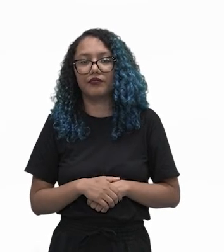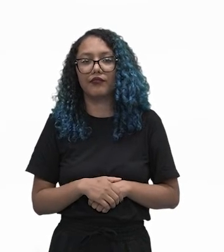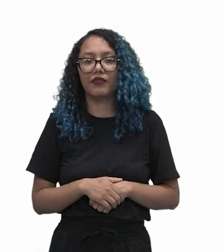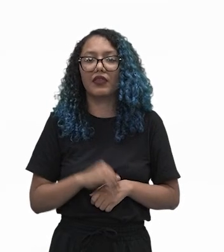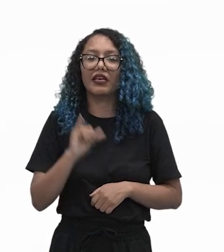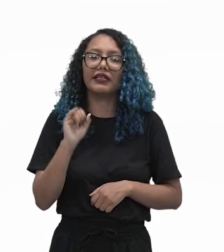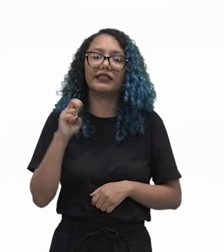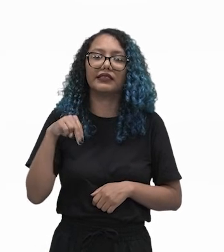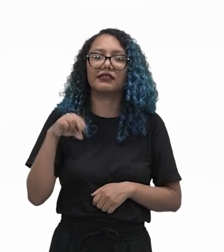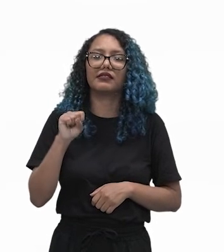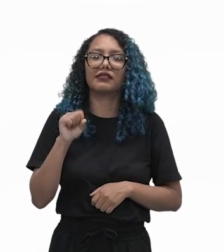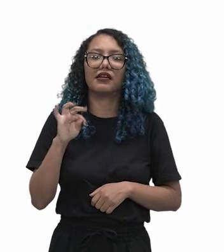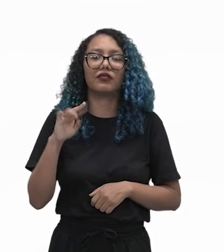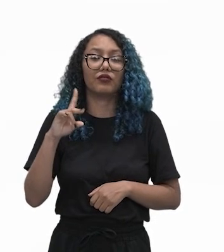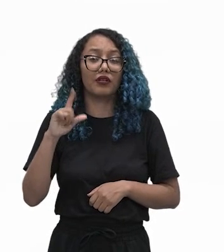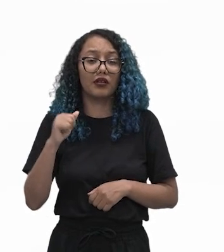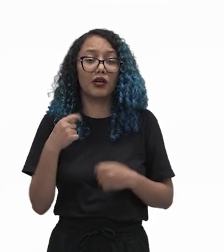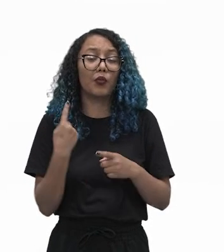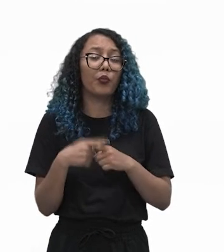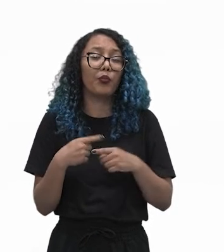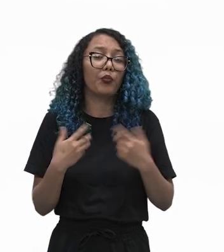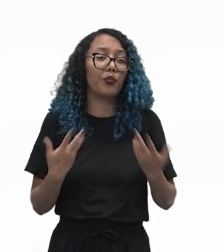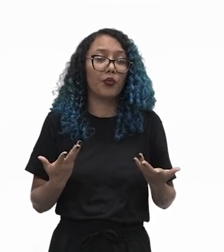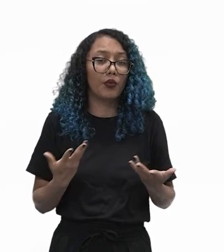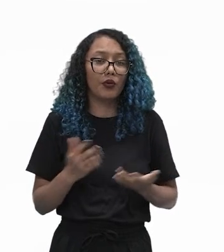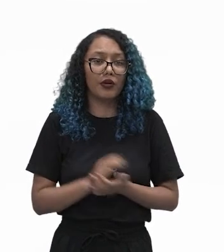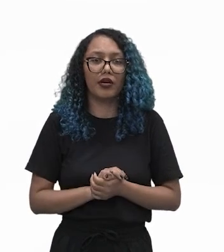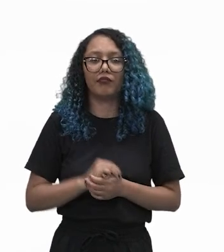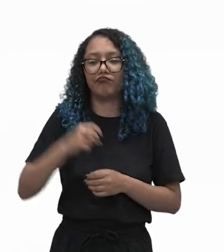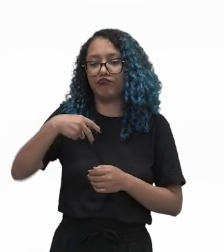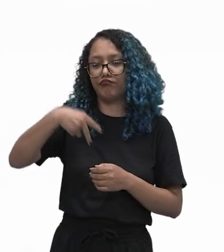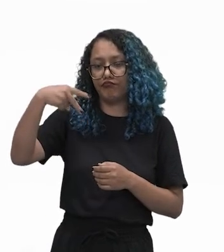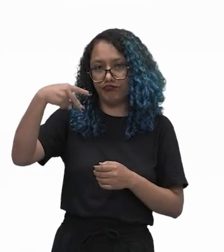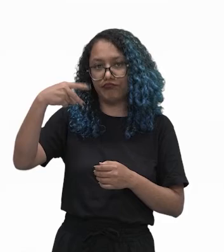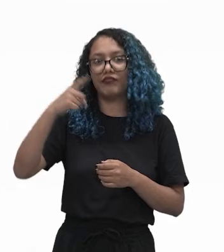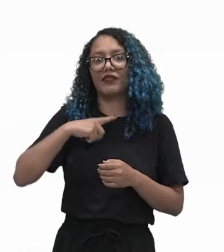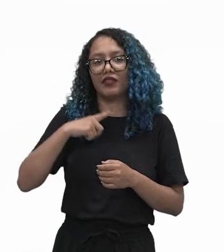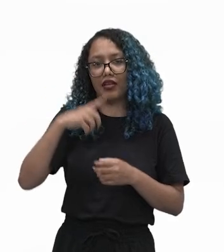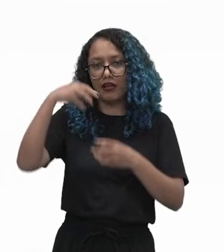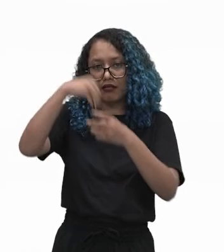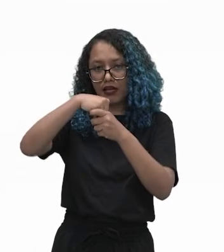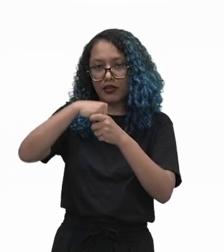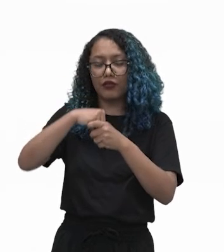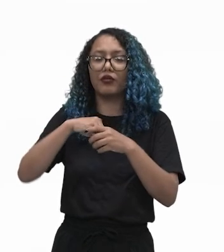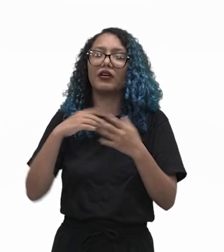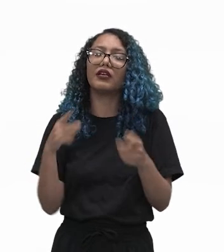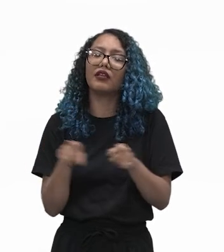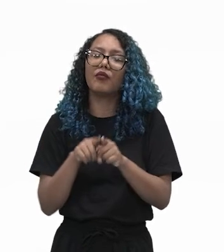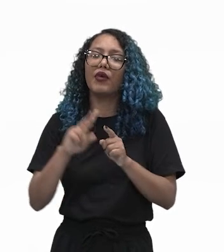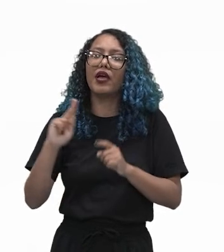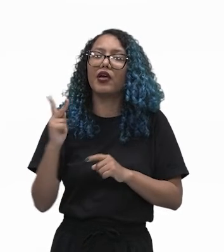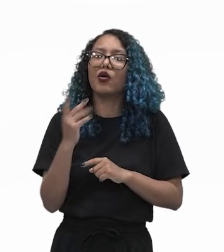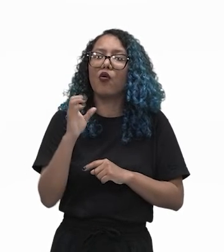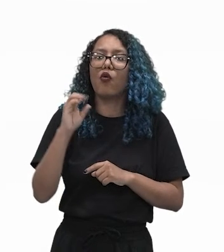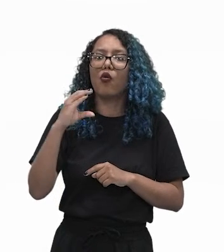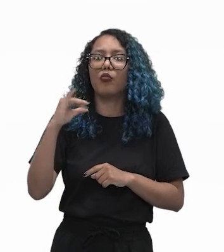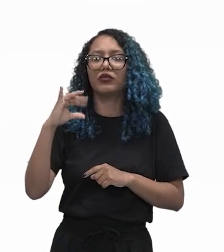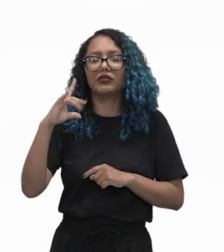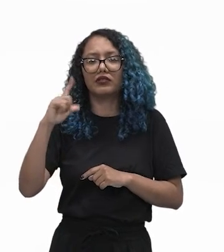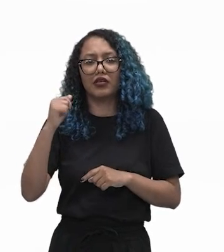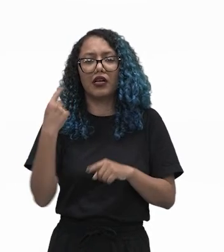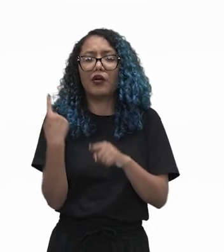porque tem ligação dupla fazendo parte do ciclo, e homocíclica, porque é uma cadeia fechada somente com